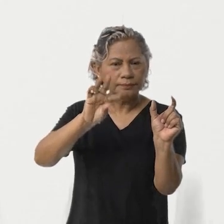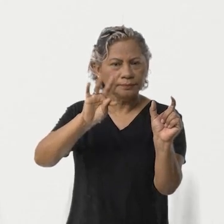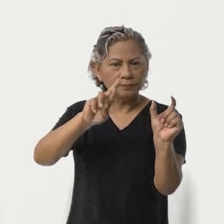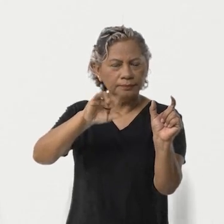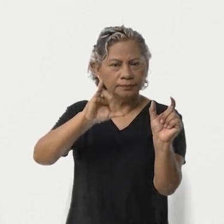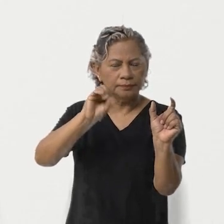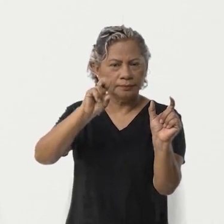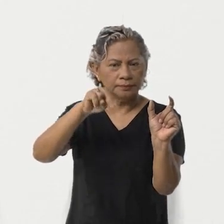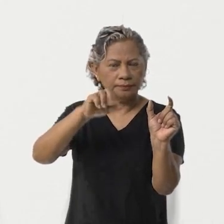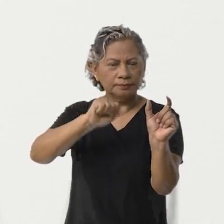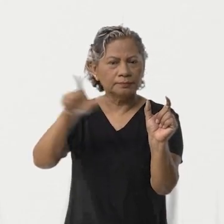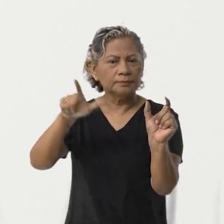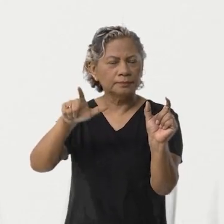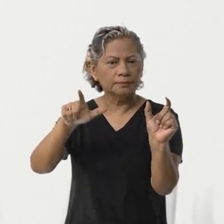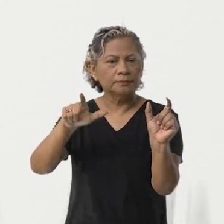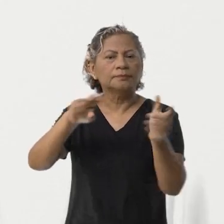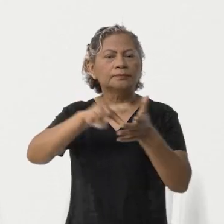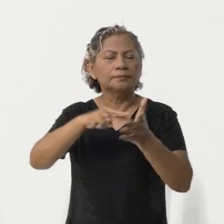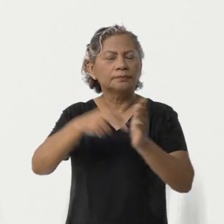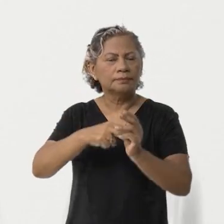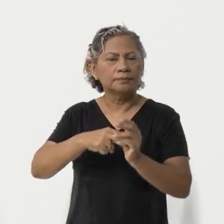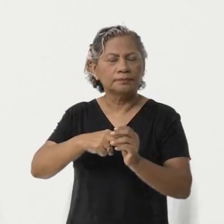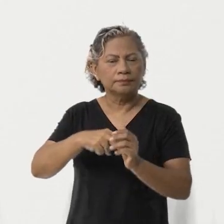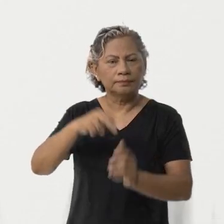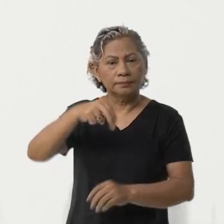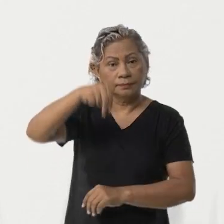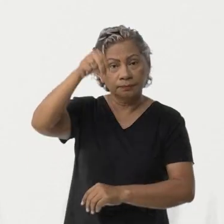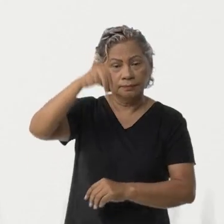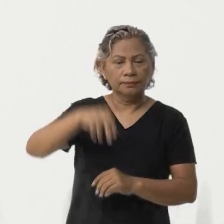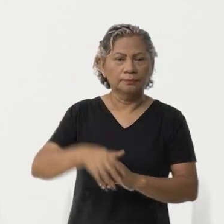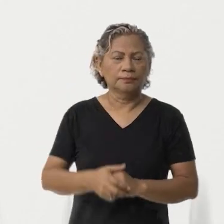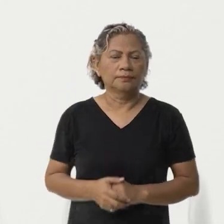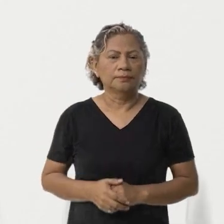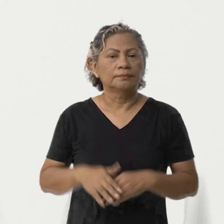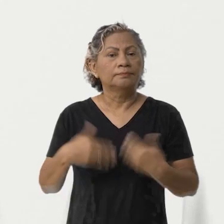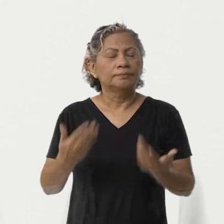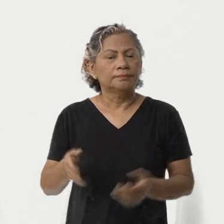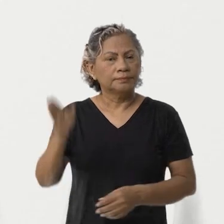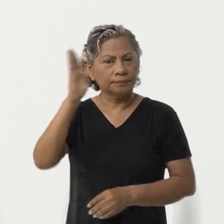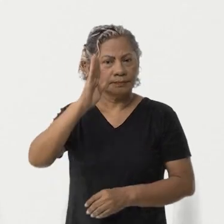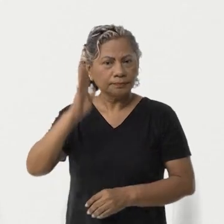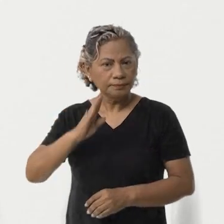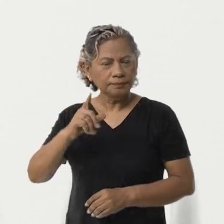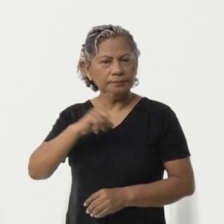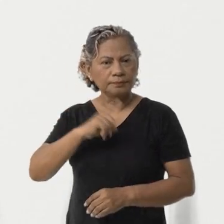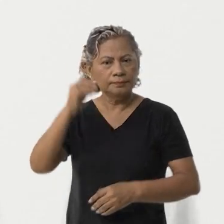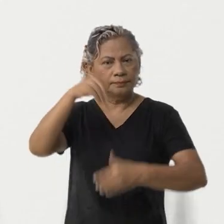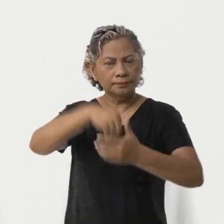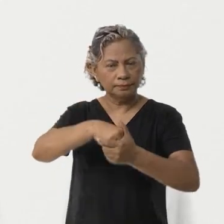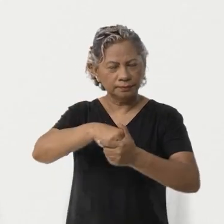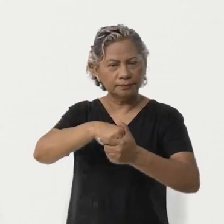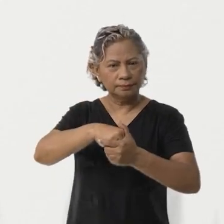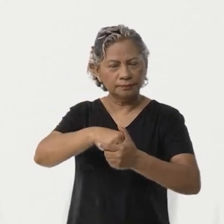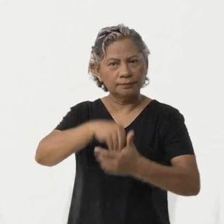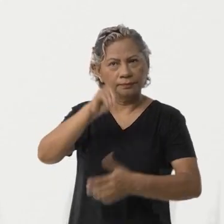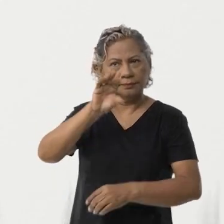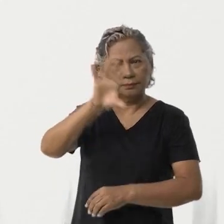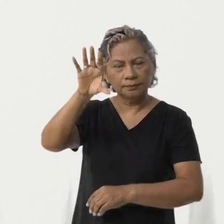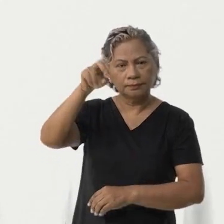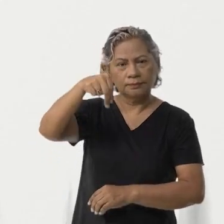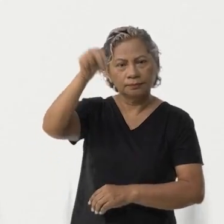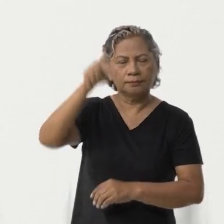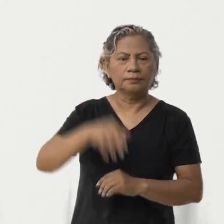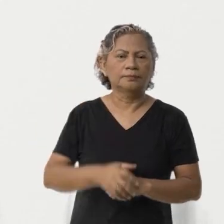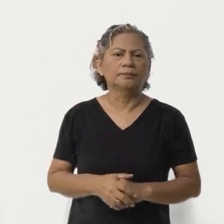norte. Então, o Brasil tem 7% do seu território dentro do hemisfério norte. E onde é que